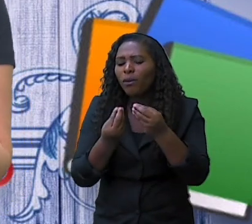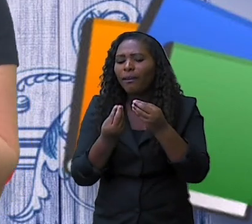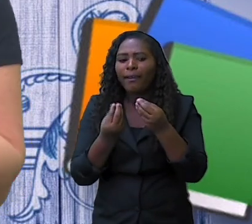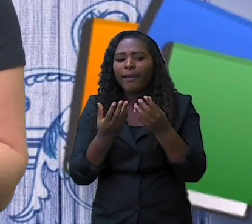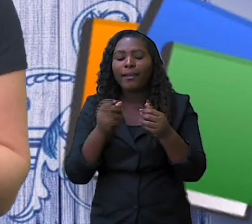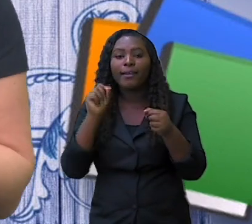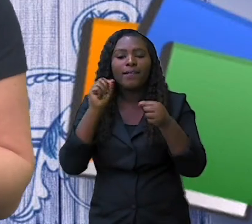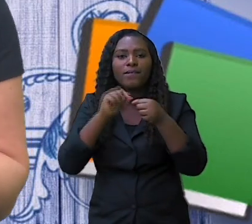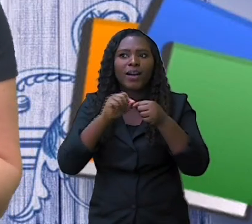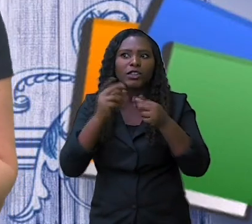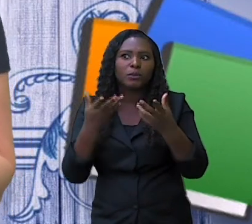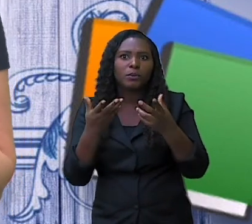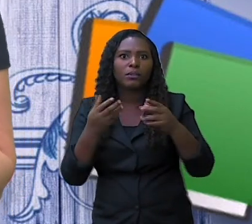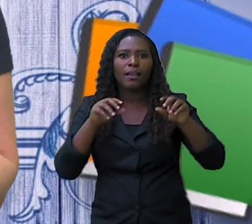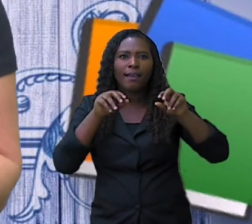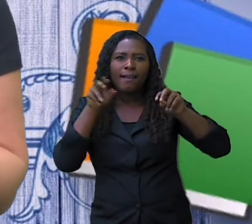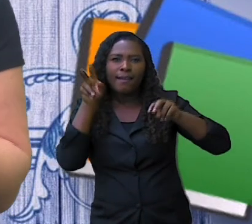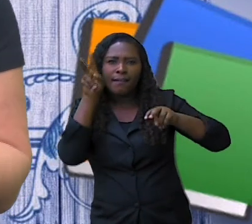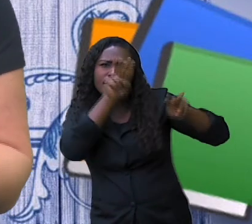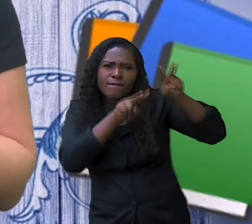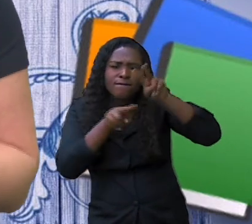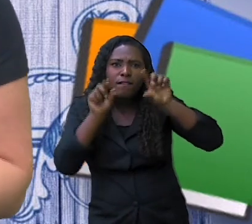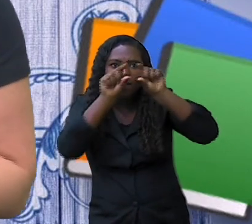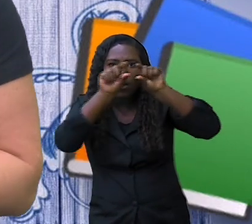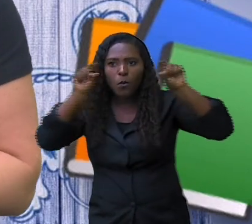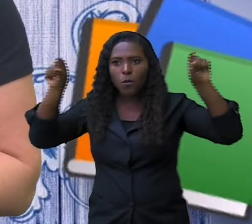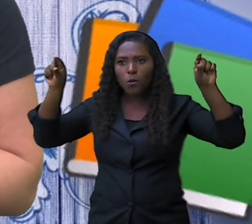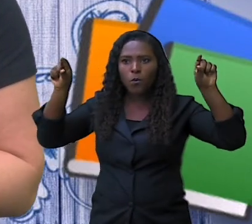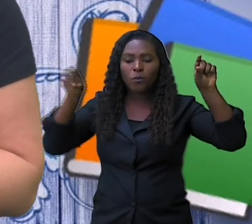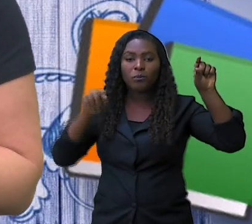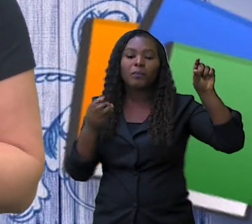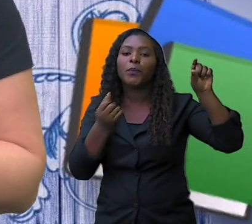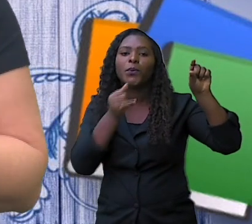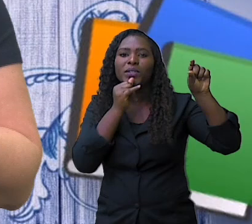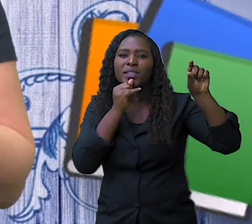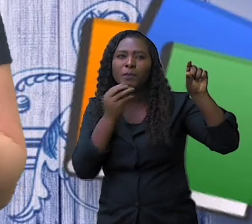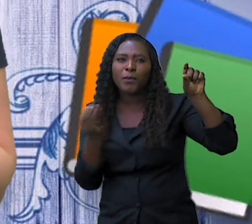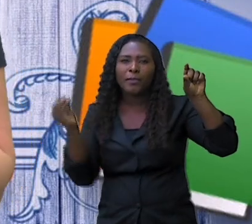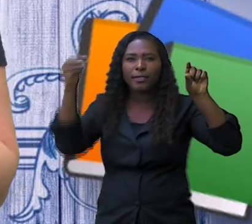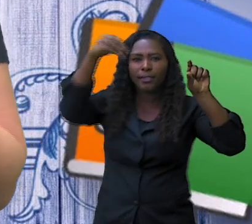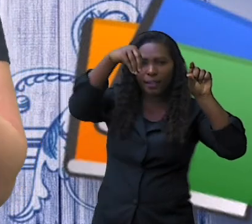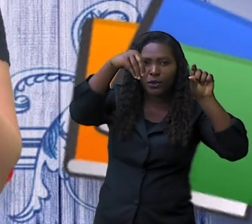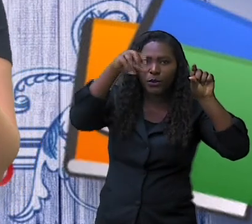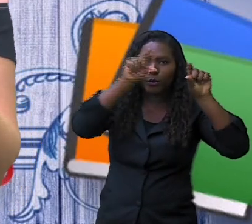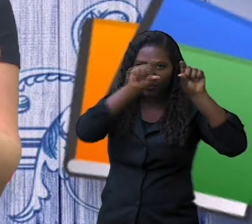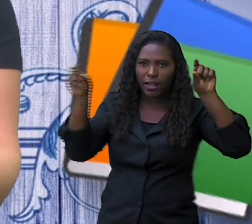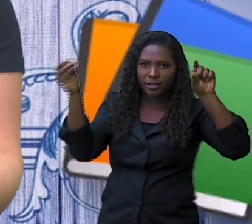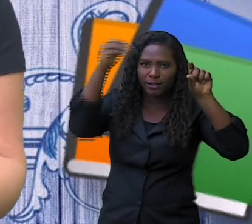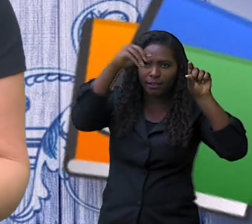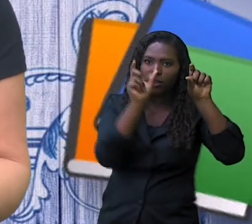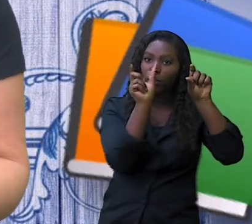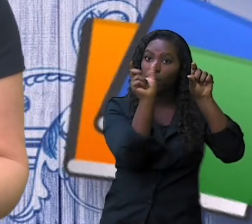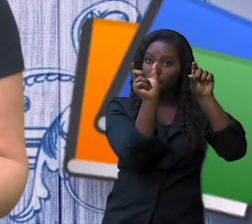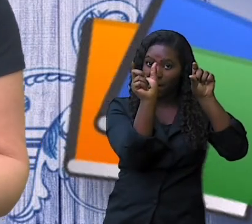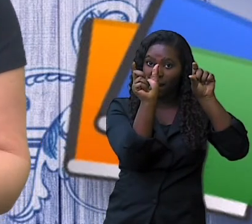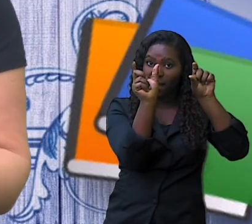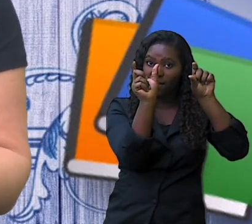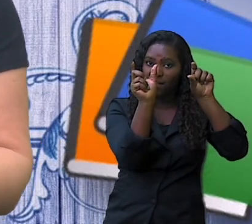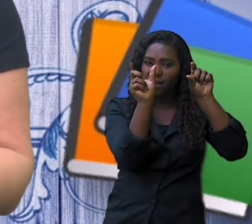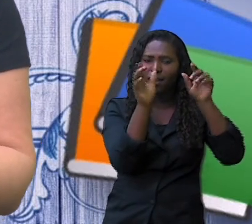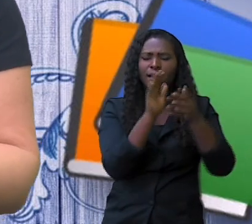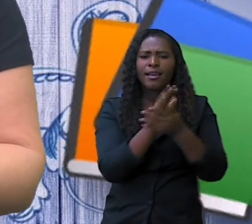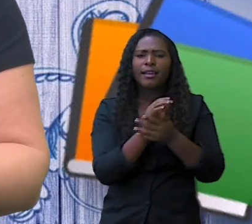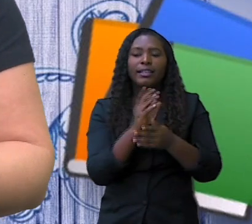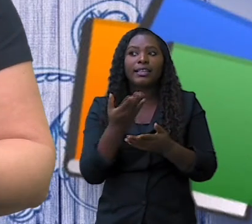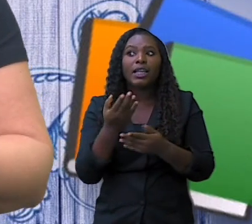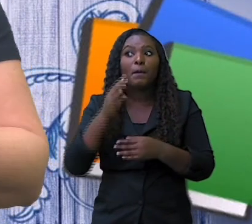que determinada palavra desempenha dentro de uma oração. É a função de cada termo da oração que vai